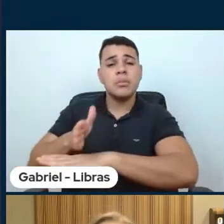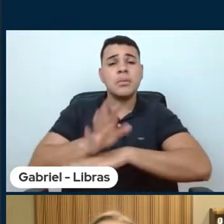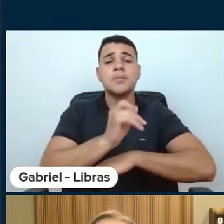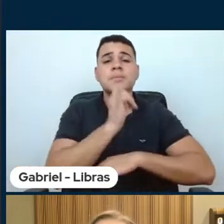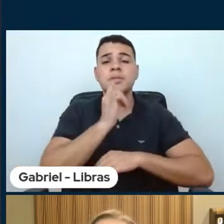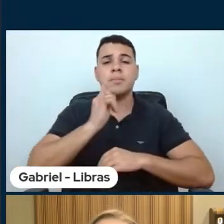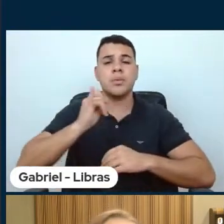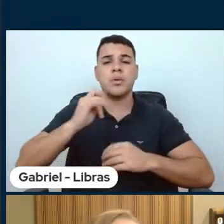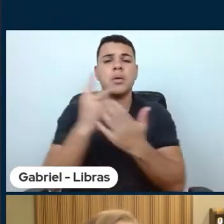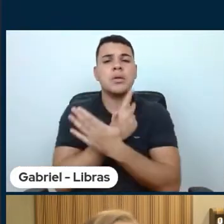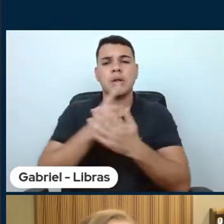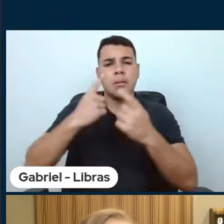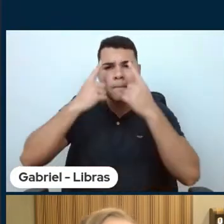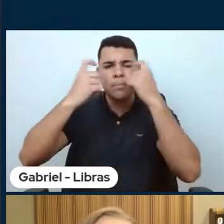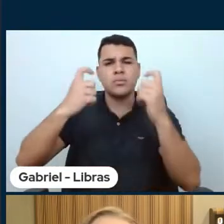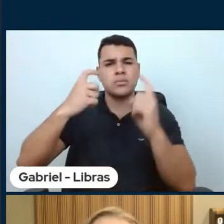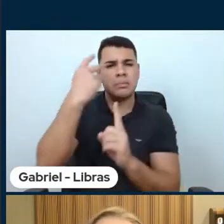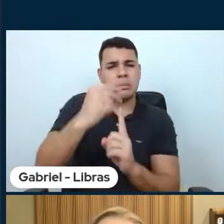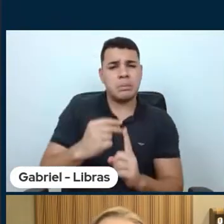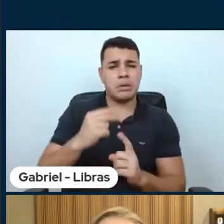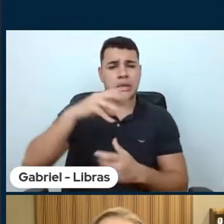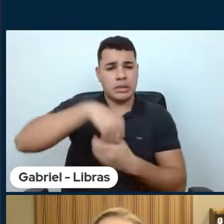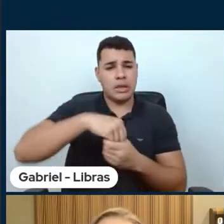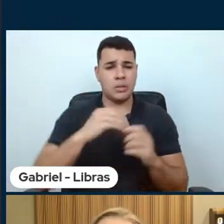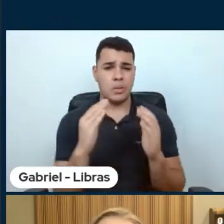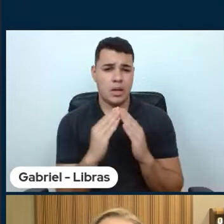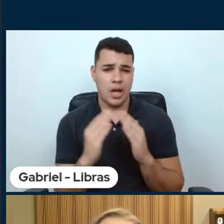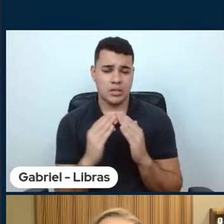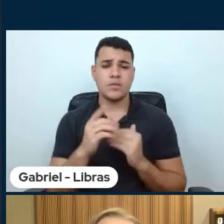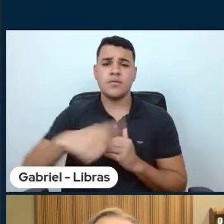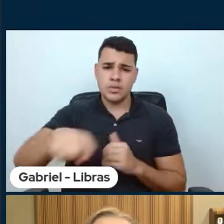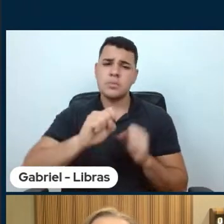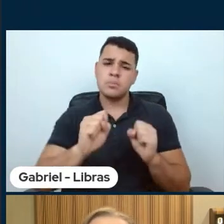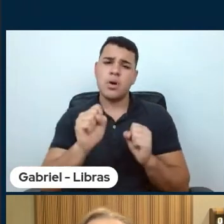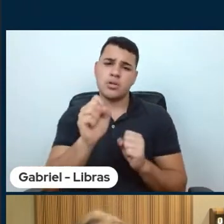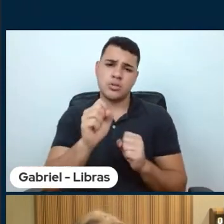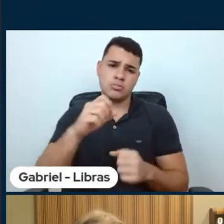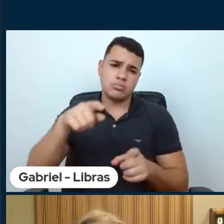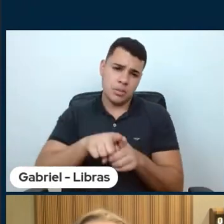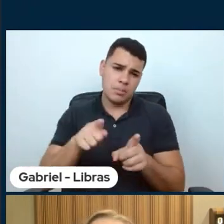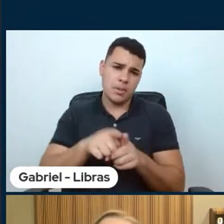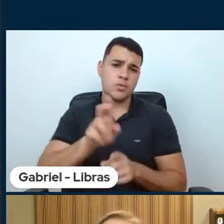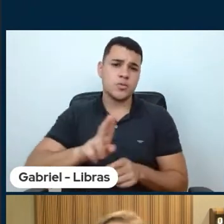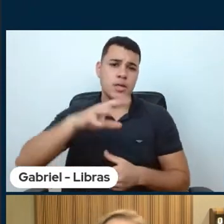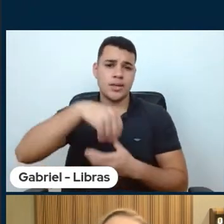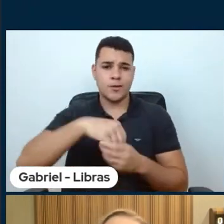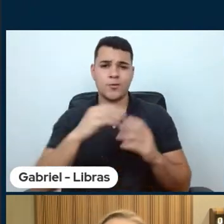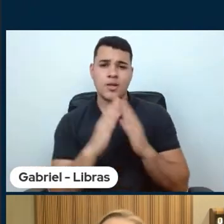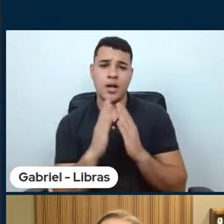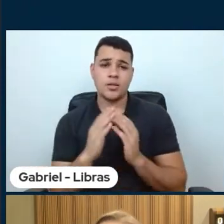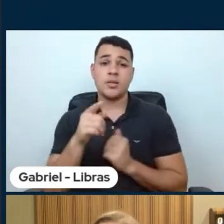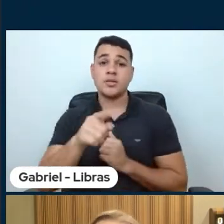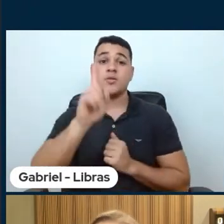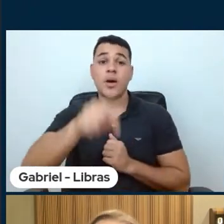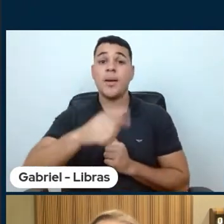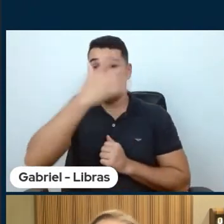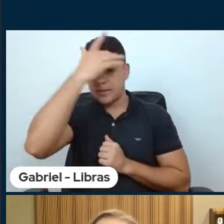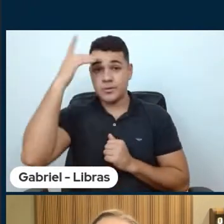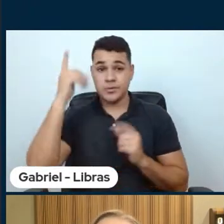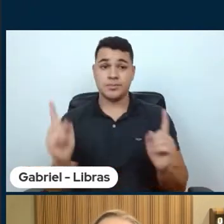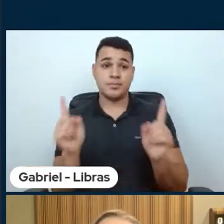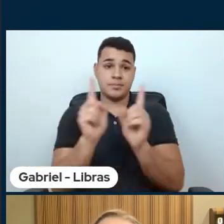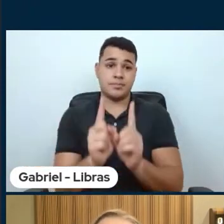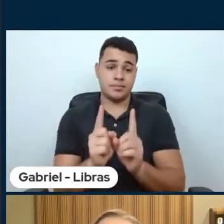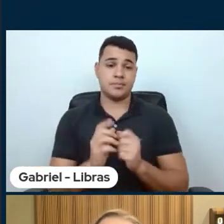experiência bem é bem forte bem pesada dá para você também fazer em casa a experiência feita em duplas De preferência um